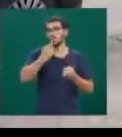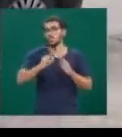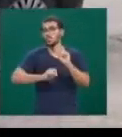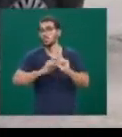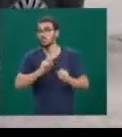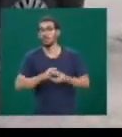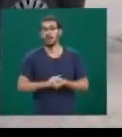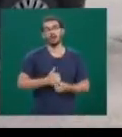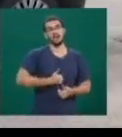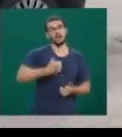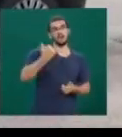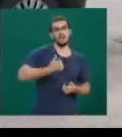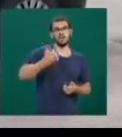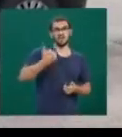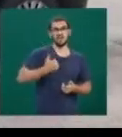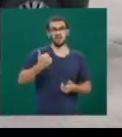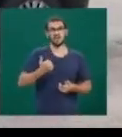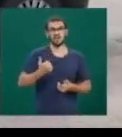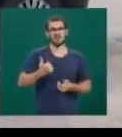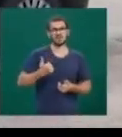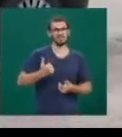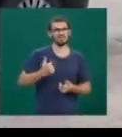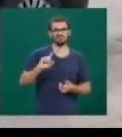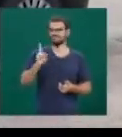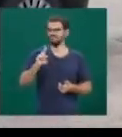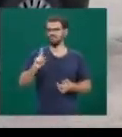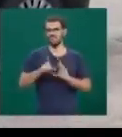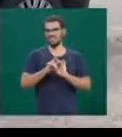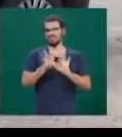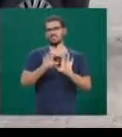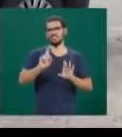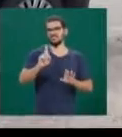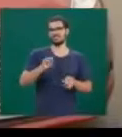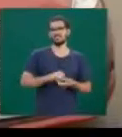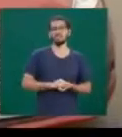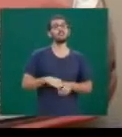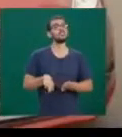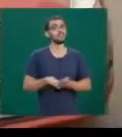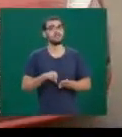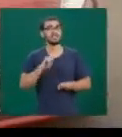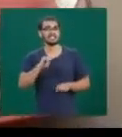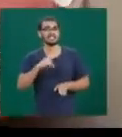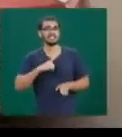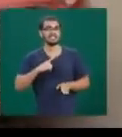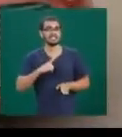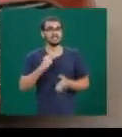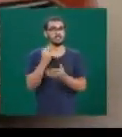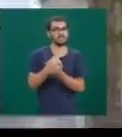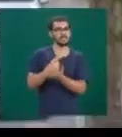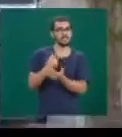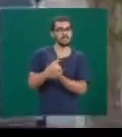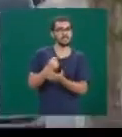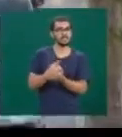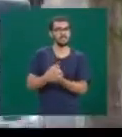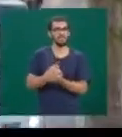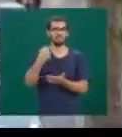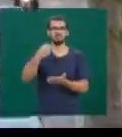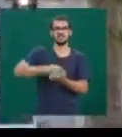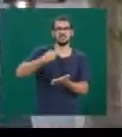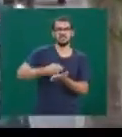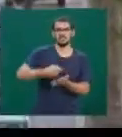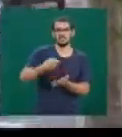um transporte autorizado. E quando há cobrança de valores, a prática se caracteriza como um